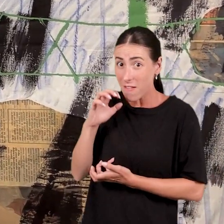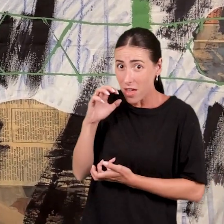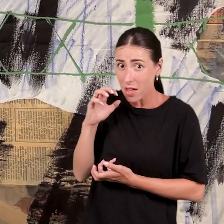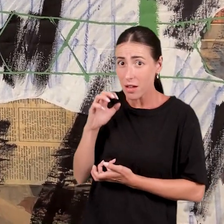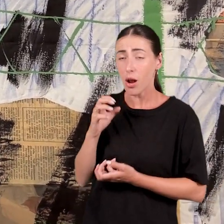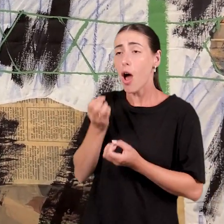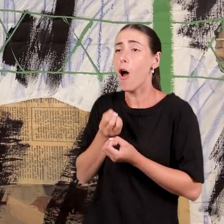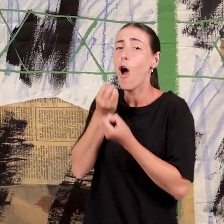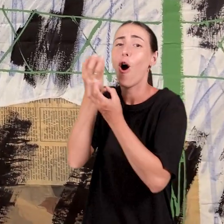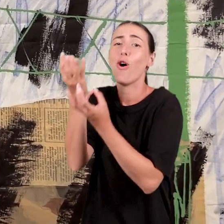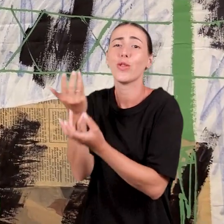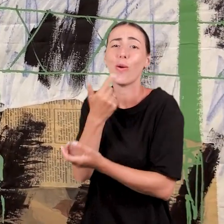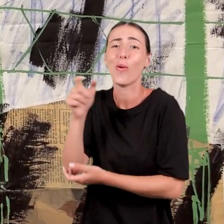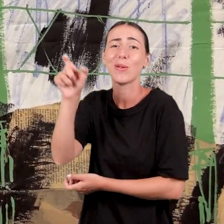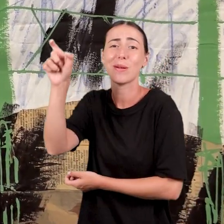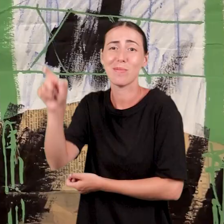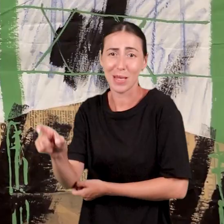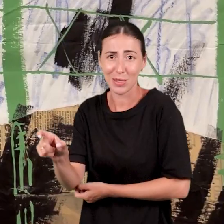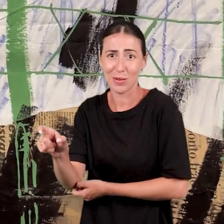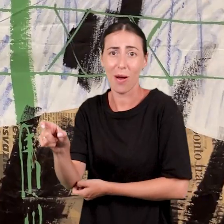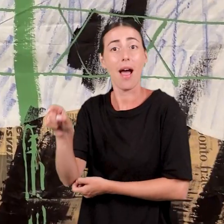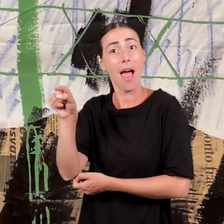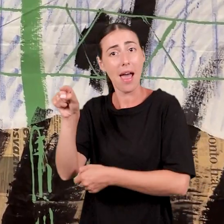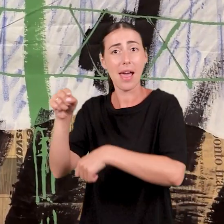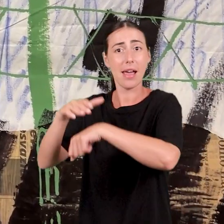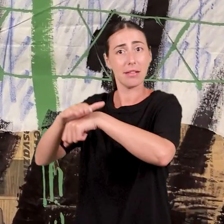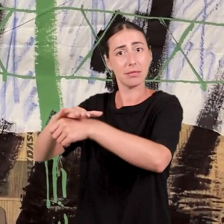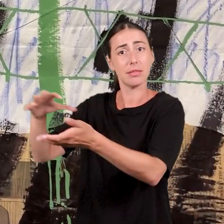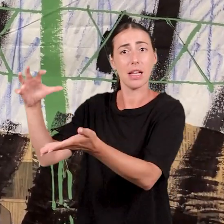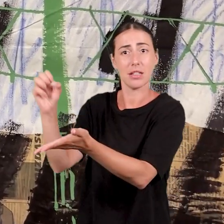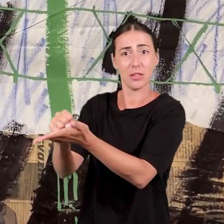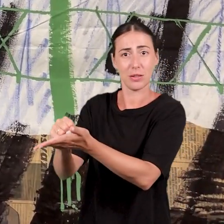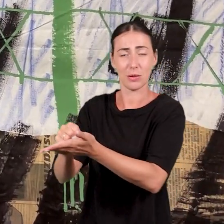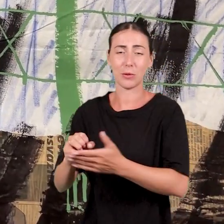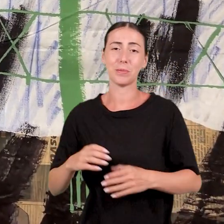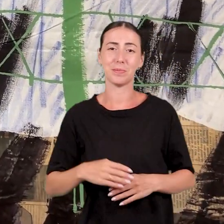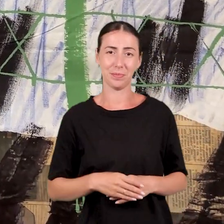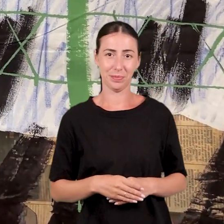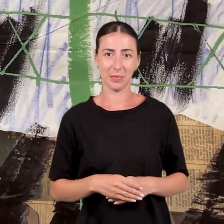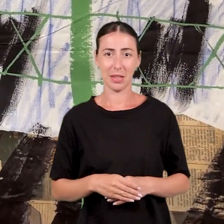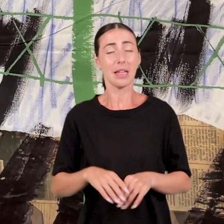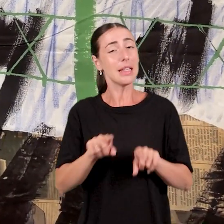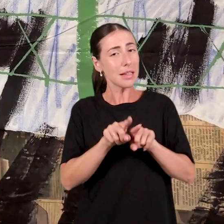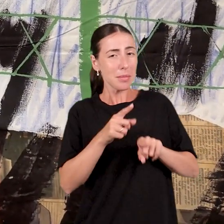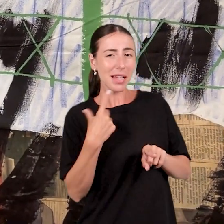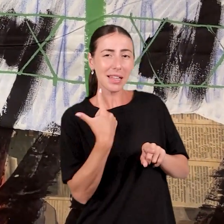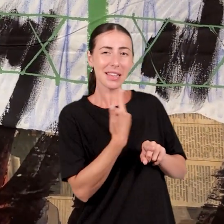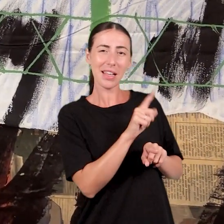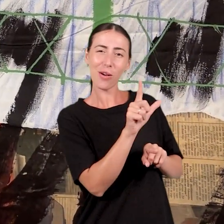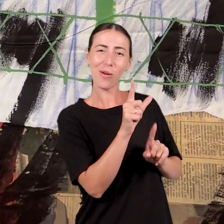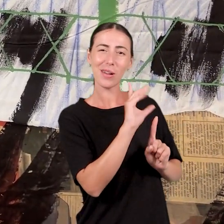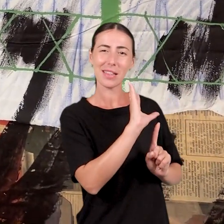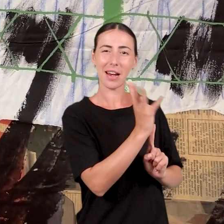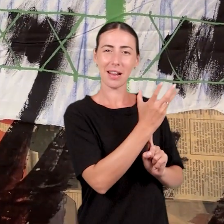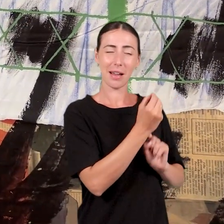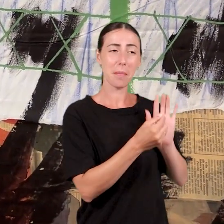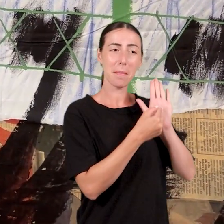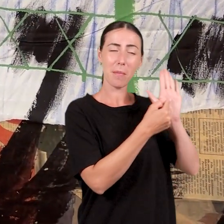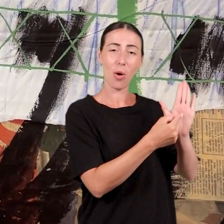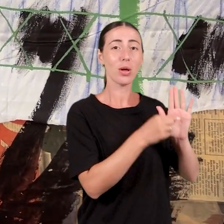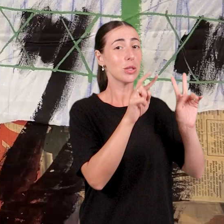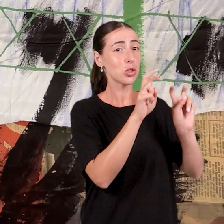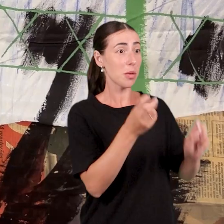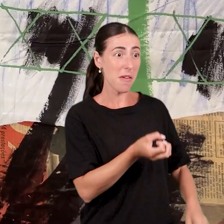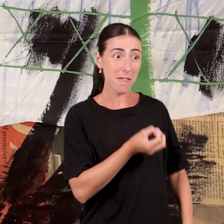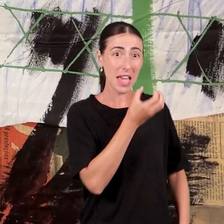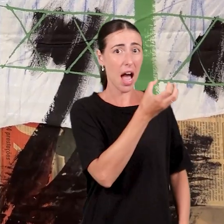Póstumas, corresponde à continuidade do tema Relato de uma Viagem Não Realizada. Trata-se de um jovem conversando com um velho